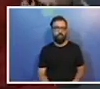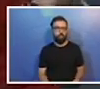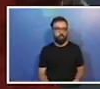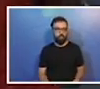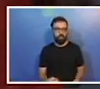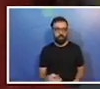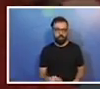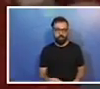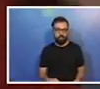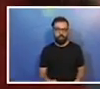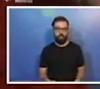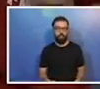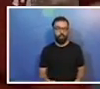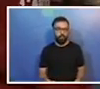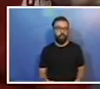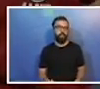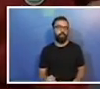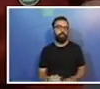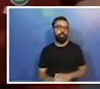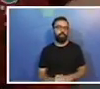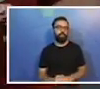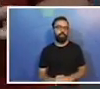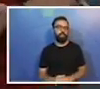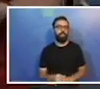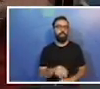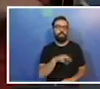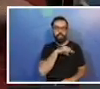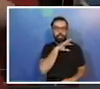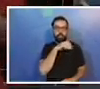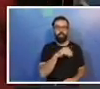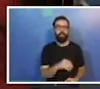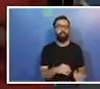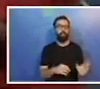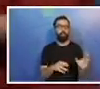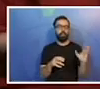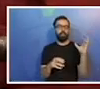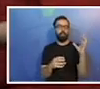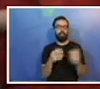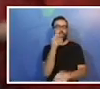mico-leão dourado, são animais silvestres, tá?